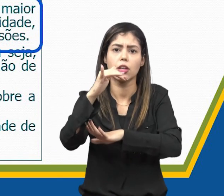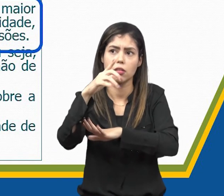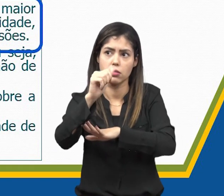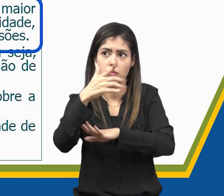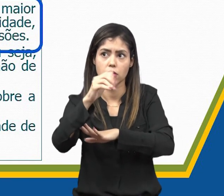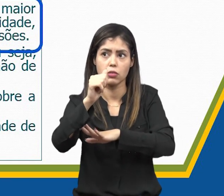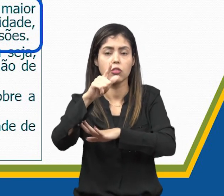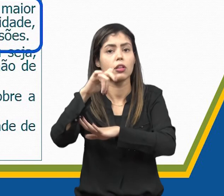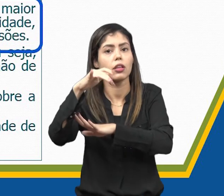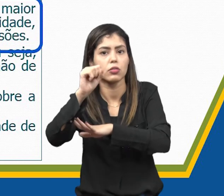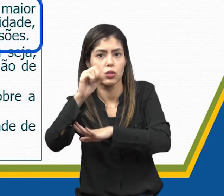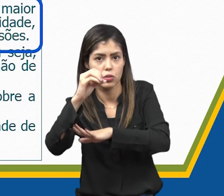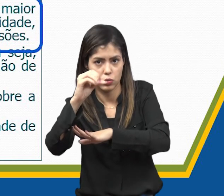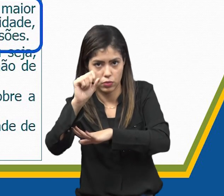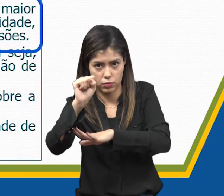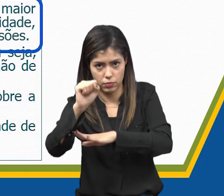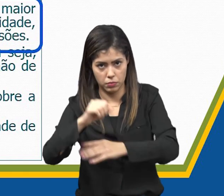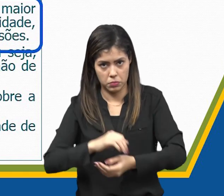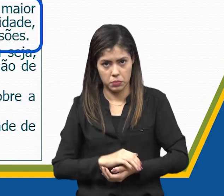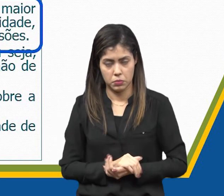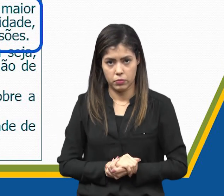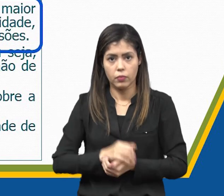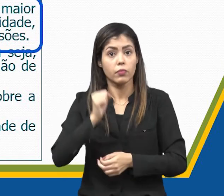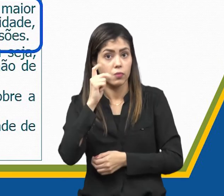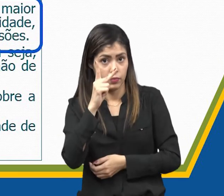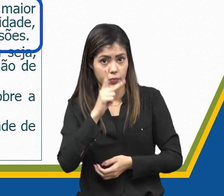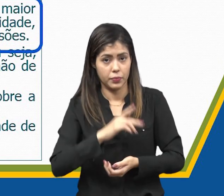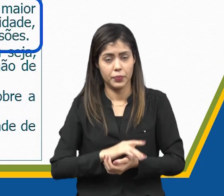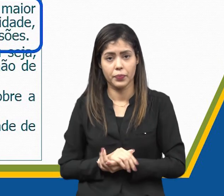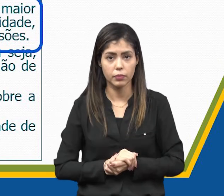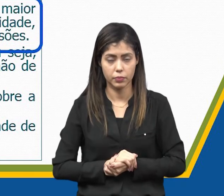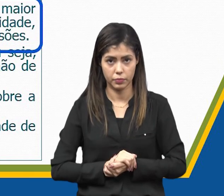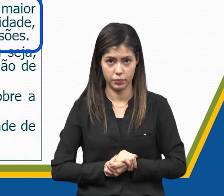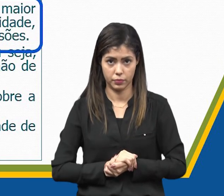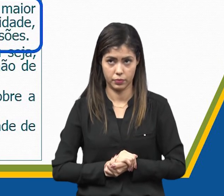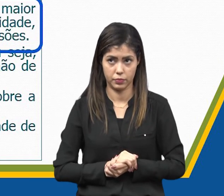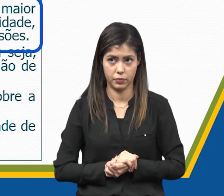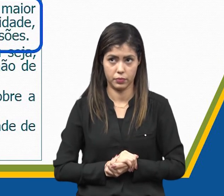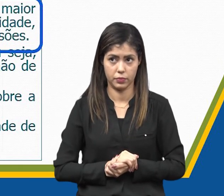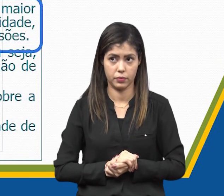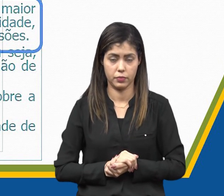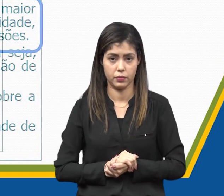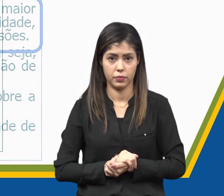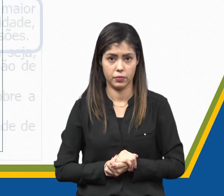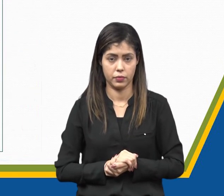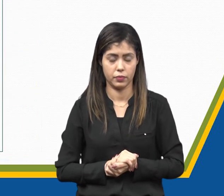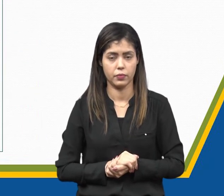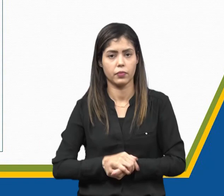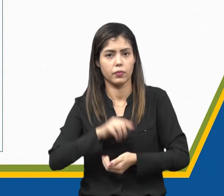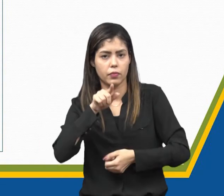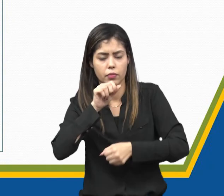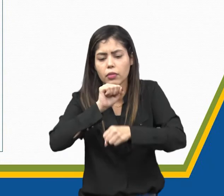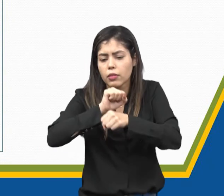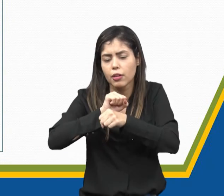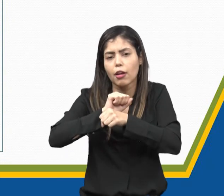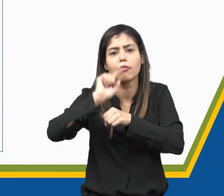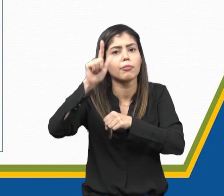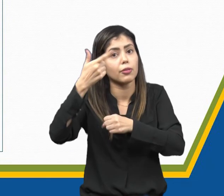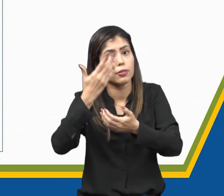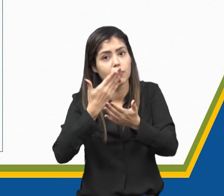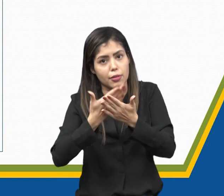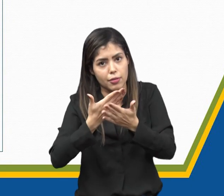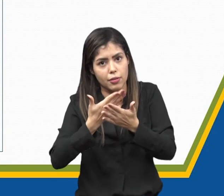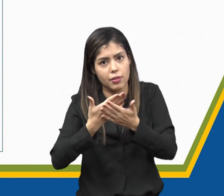movimentos em risco de lesões. Ok? Eu espero vocês na próxima